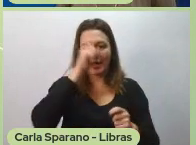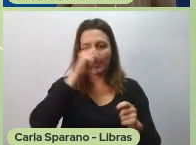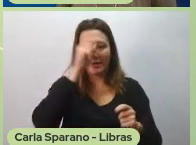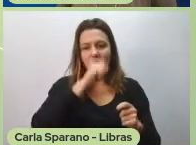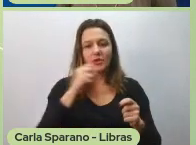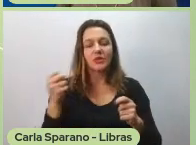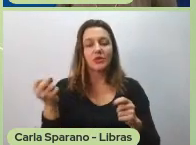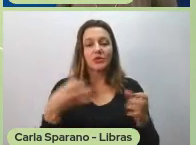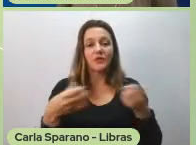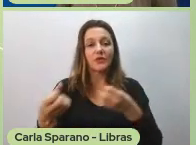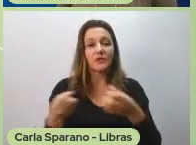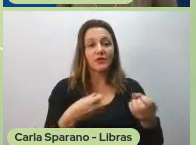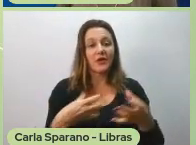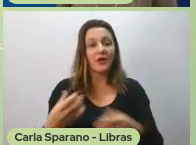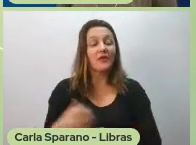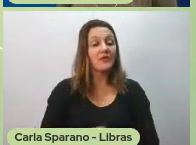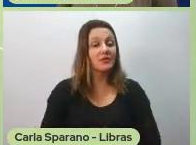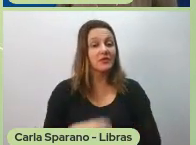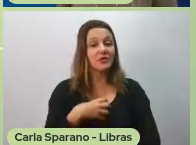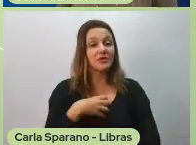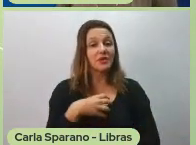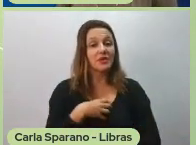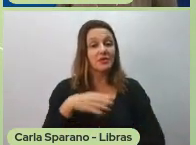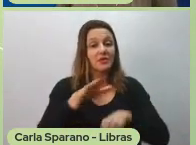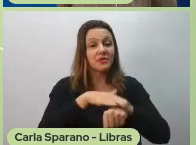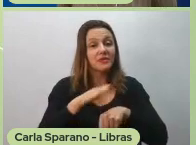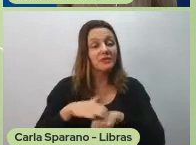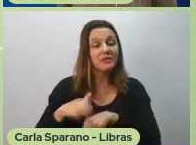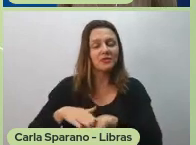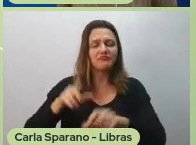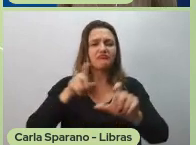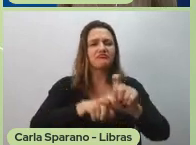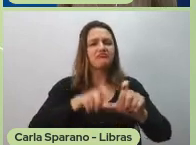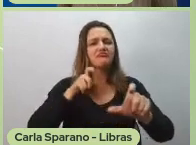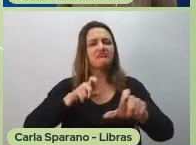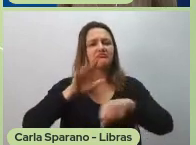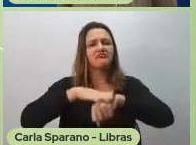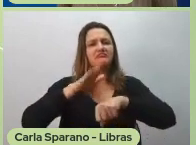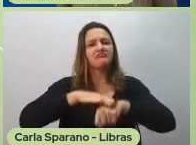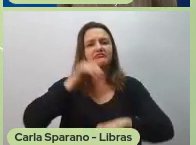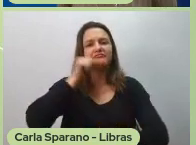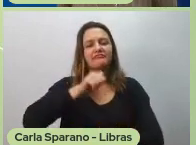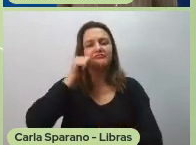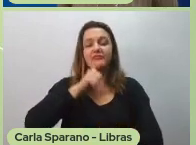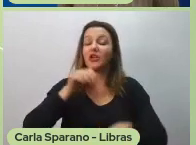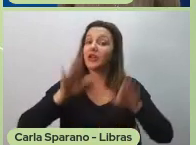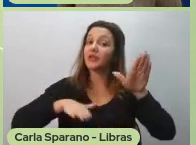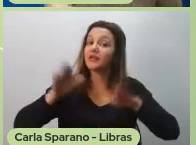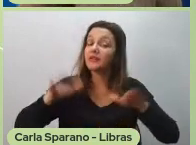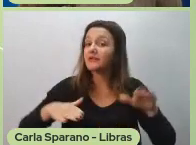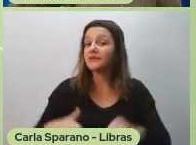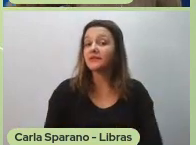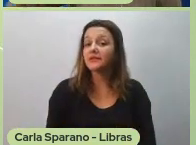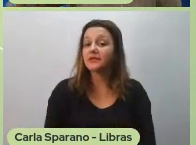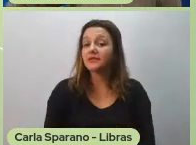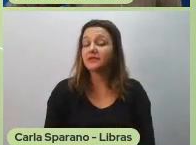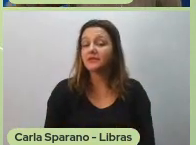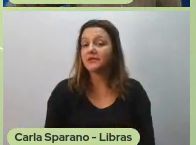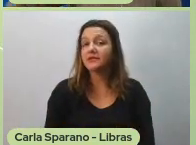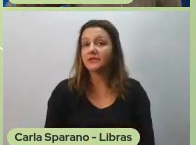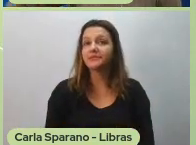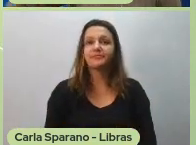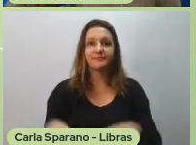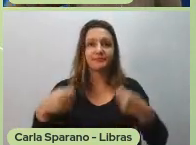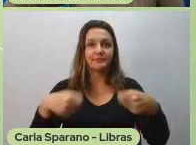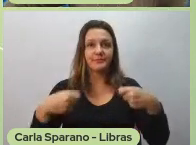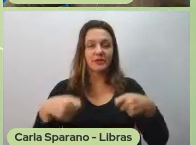novas habilidades, novas formas de realizar, dar autonomia para mulheres que muitas vezes, né, então, precisam de